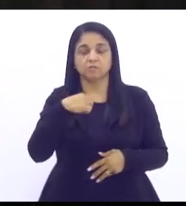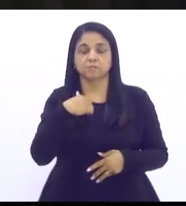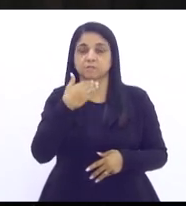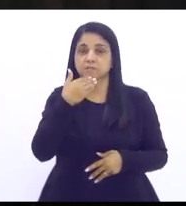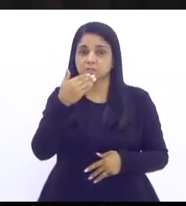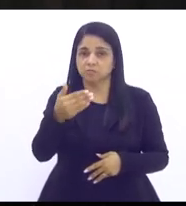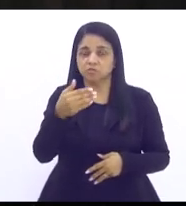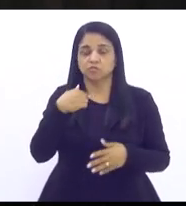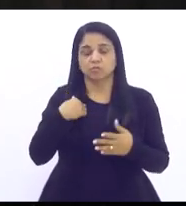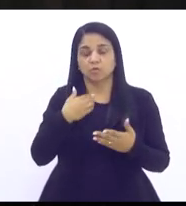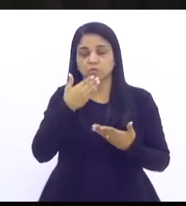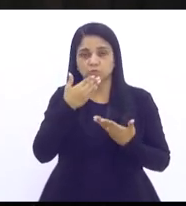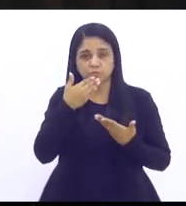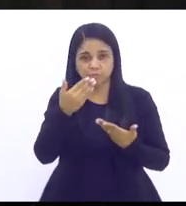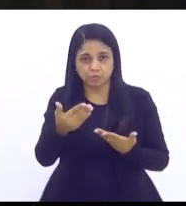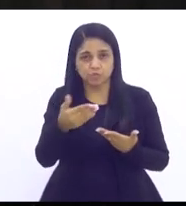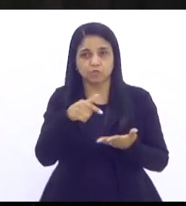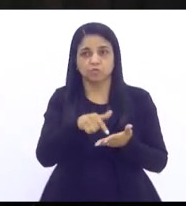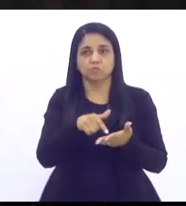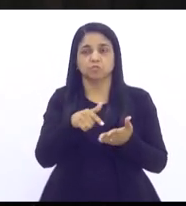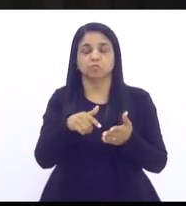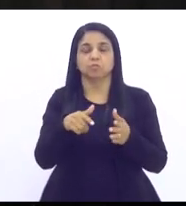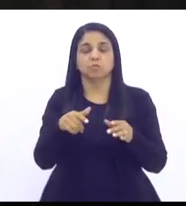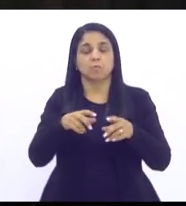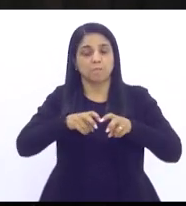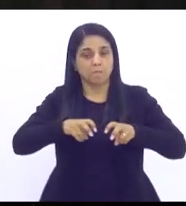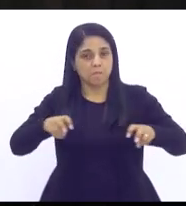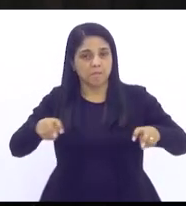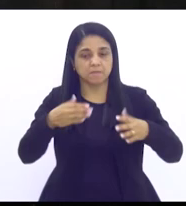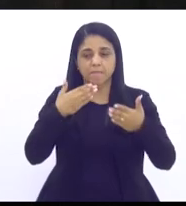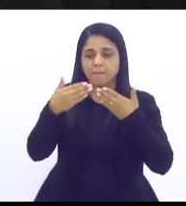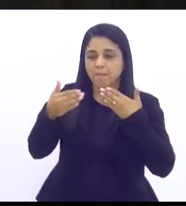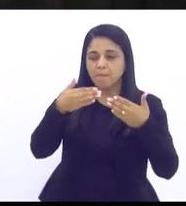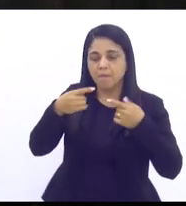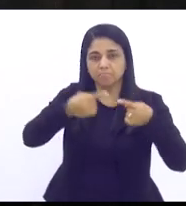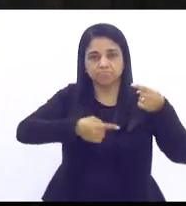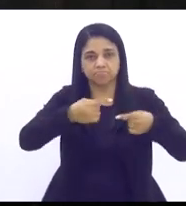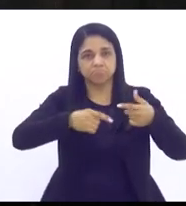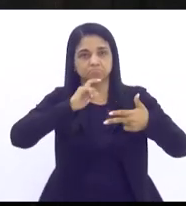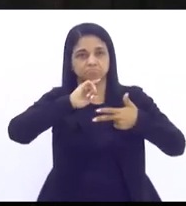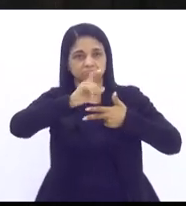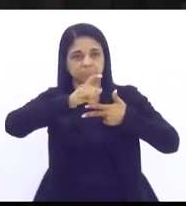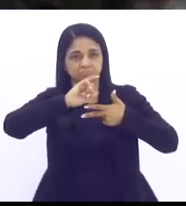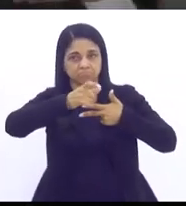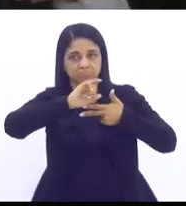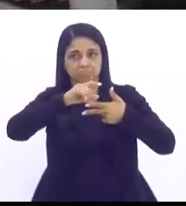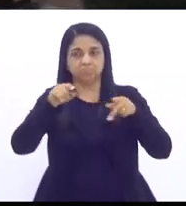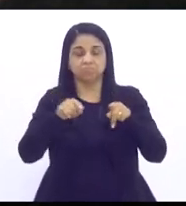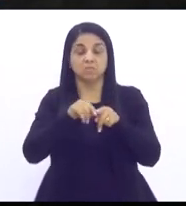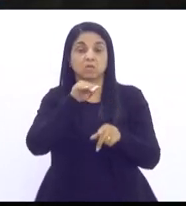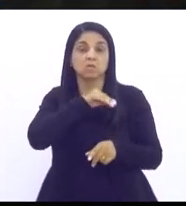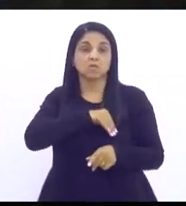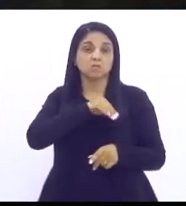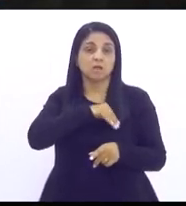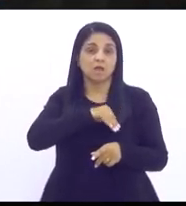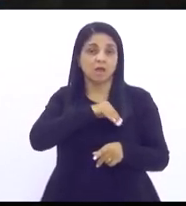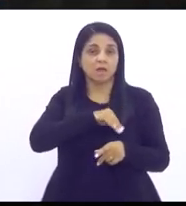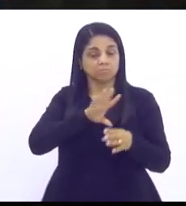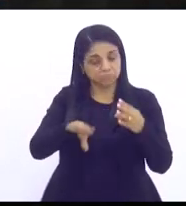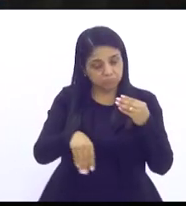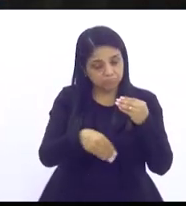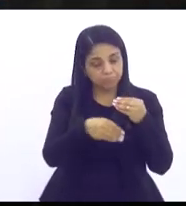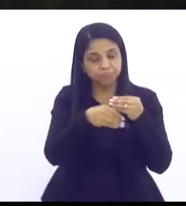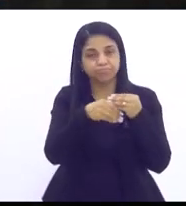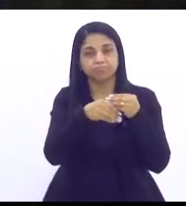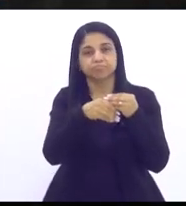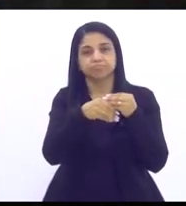e estabelecer uma mesa de diálogo com o Poder Executivo para que, finalmente, o salário mínimo do Estado do Rio de